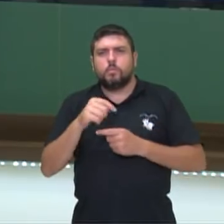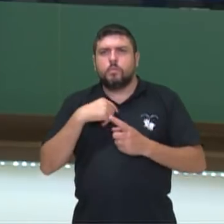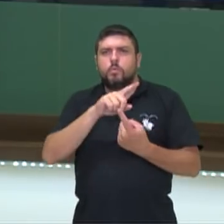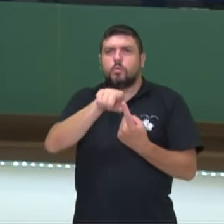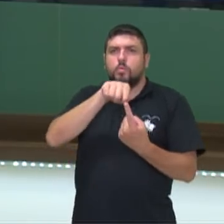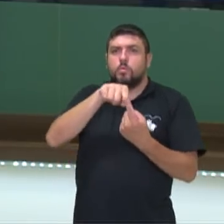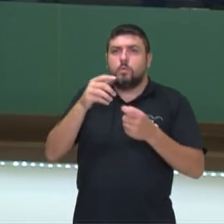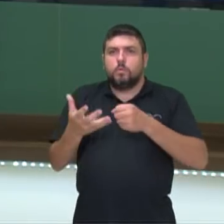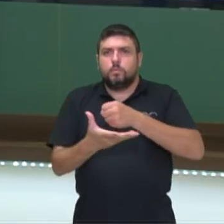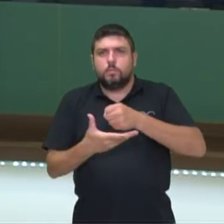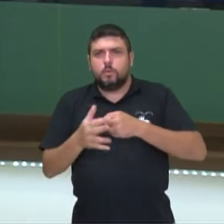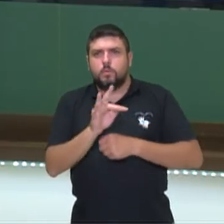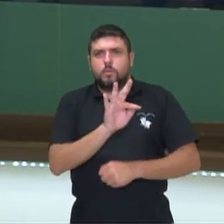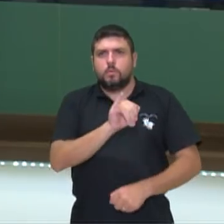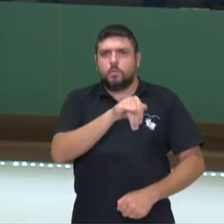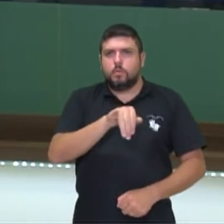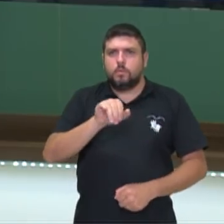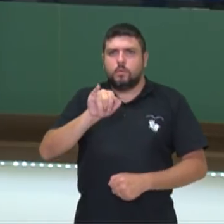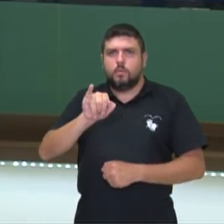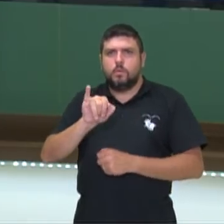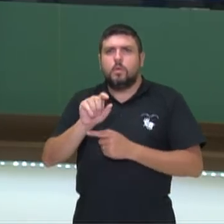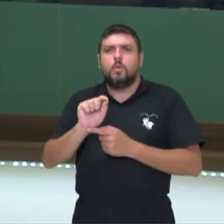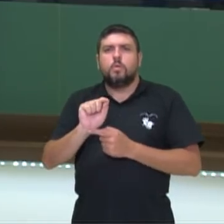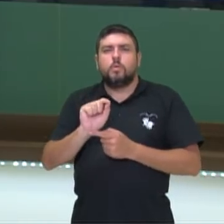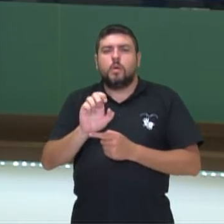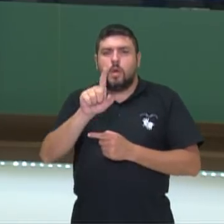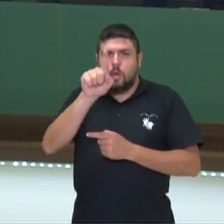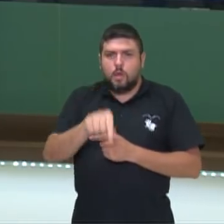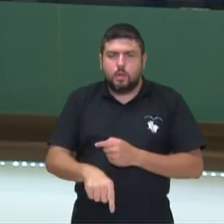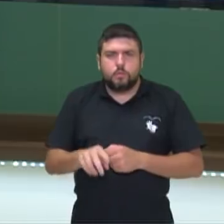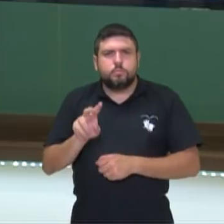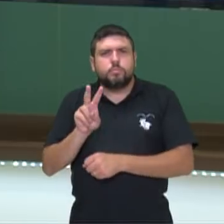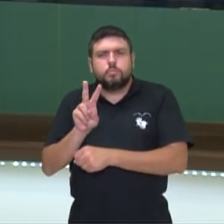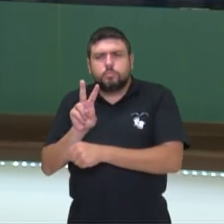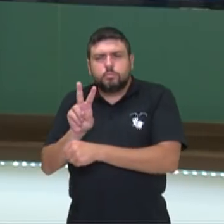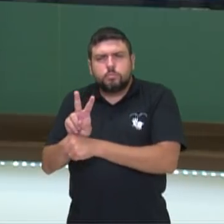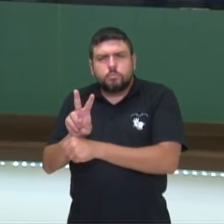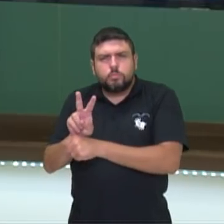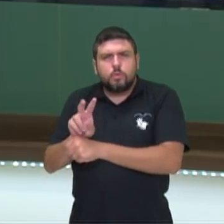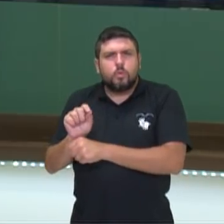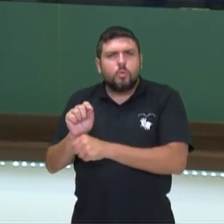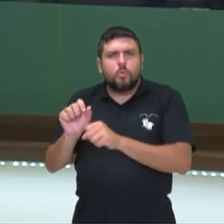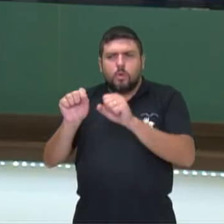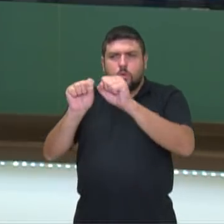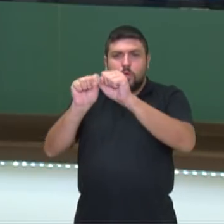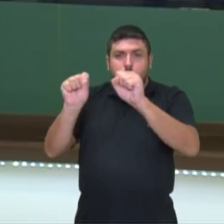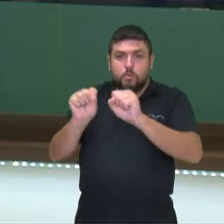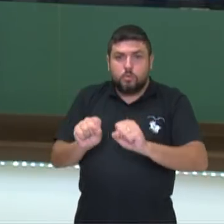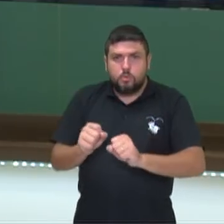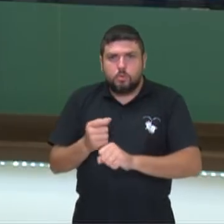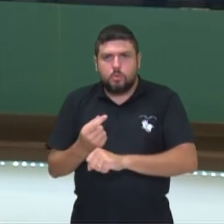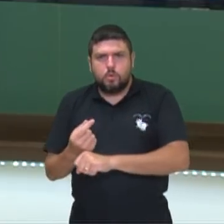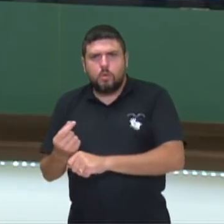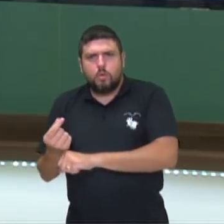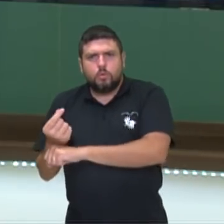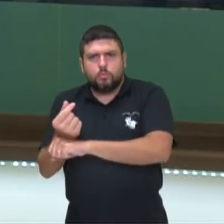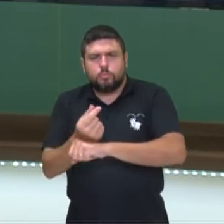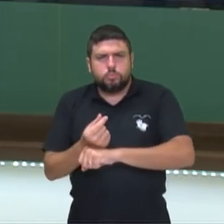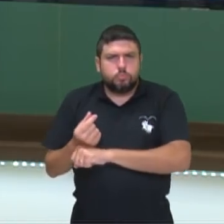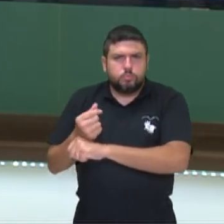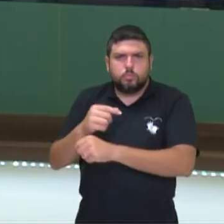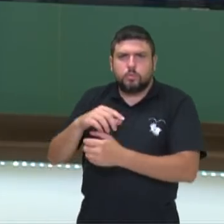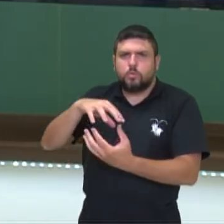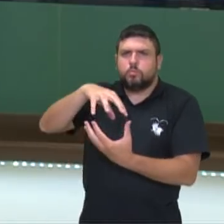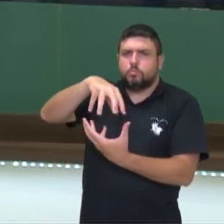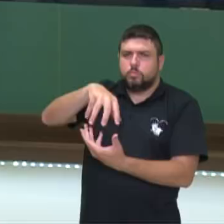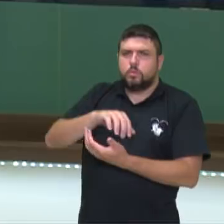básico do FMI é zelar pela estabilidade do sistema monetário internacional.